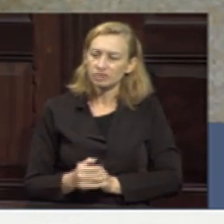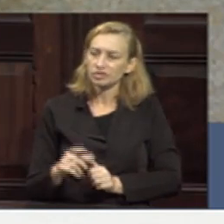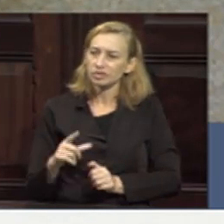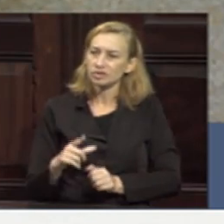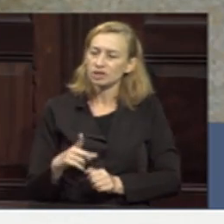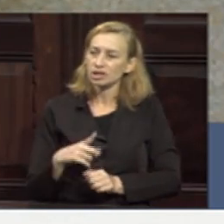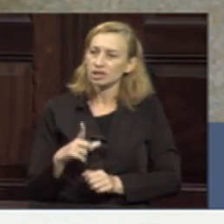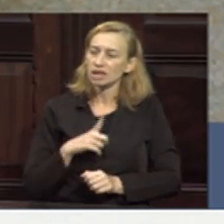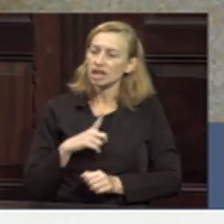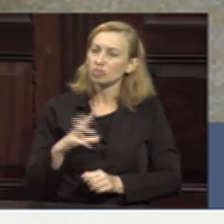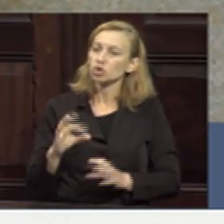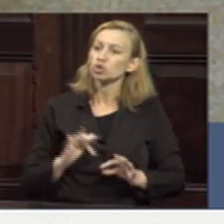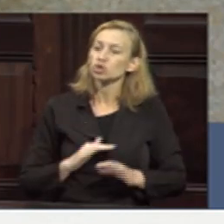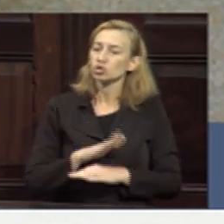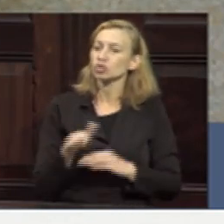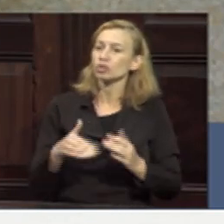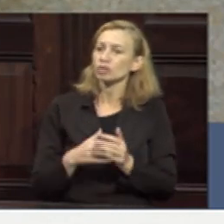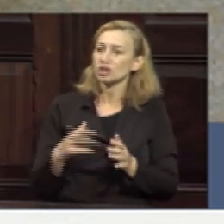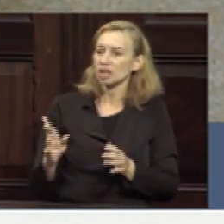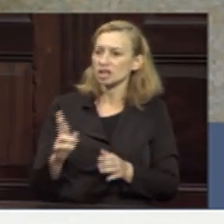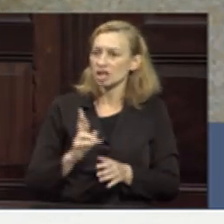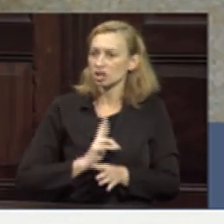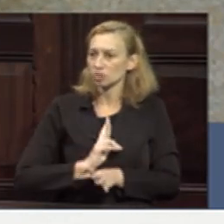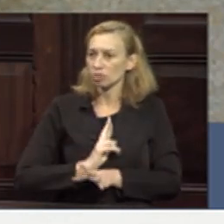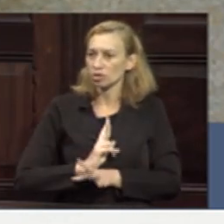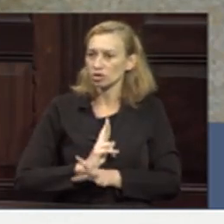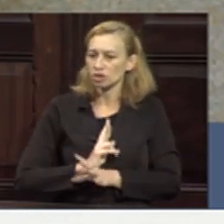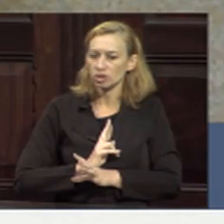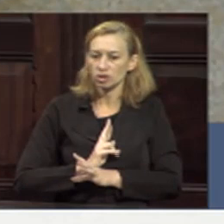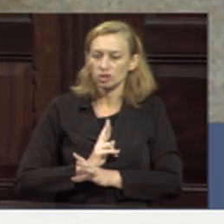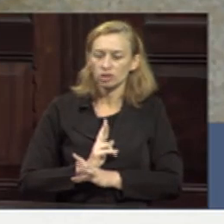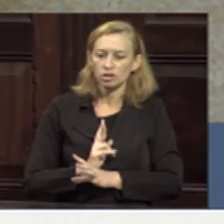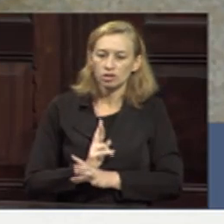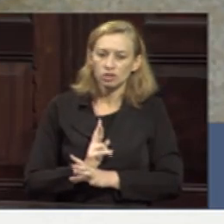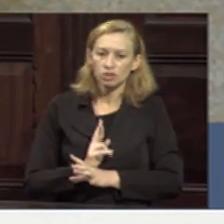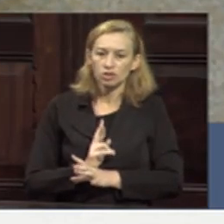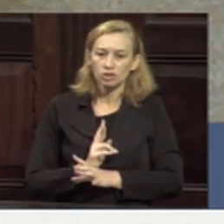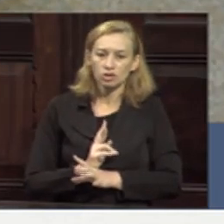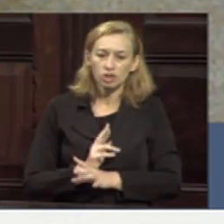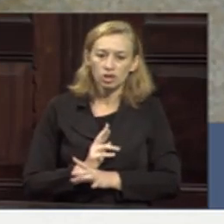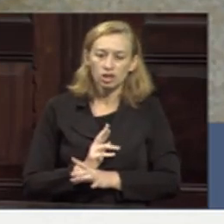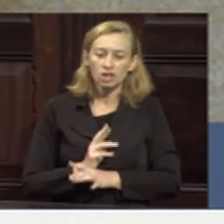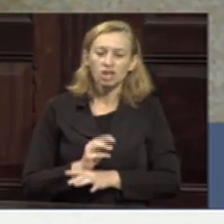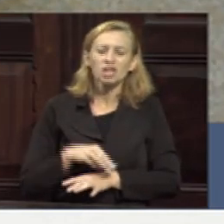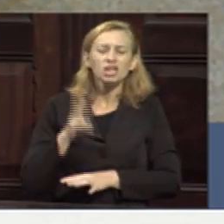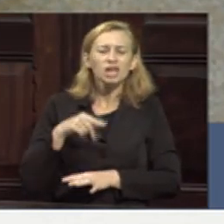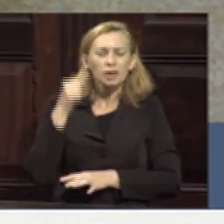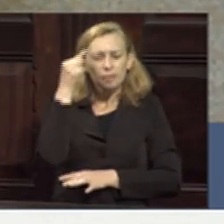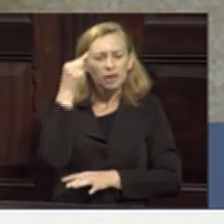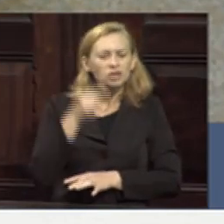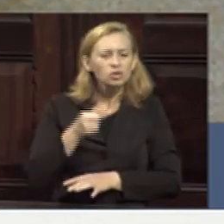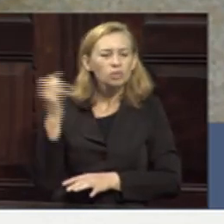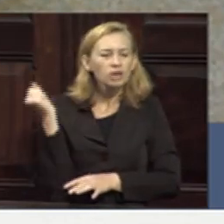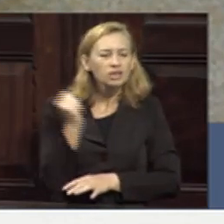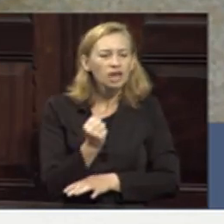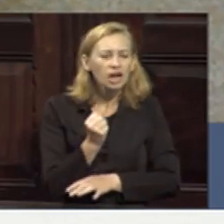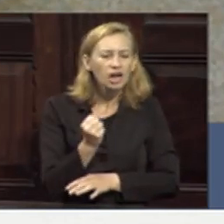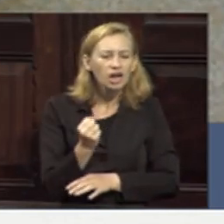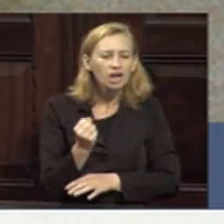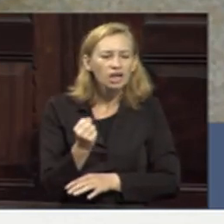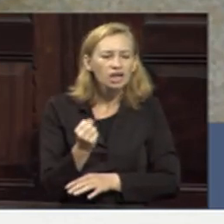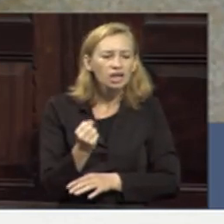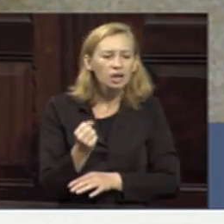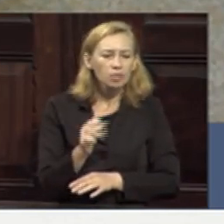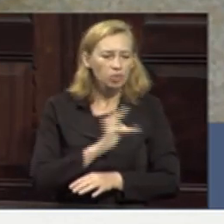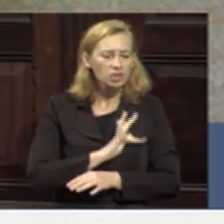estamos precisando, porque o que se pergunta é o seguinte: foi execução? Foram policiais? Quem é que estava